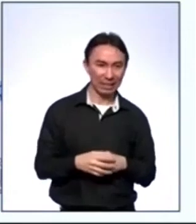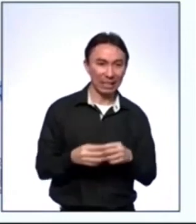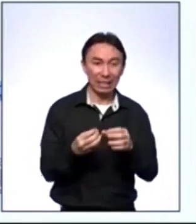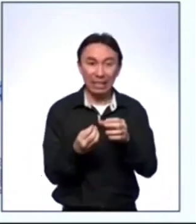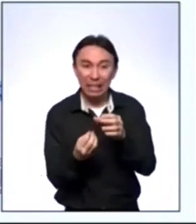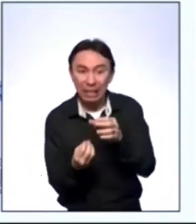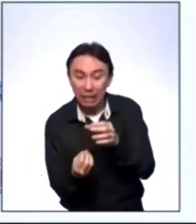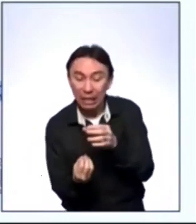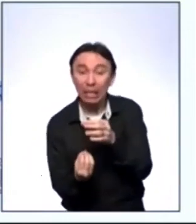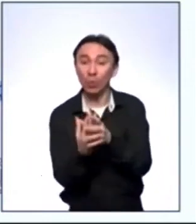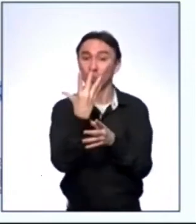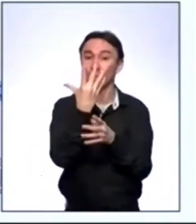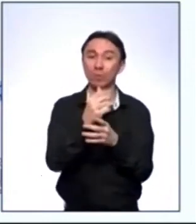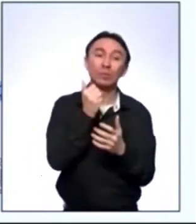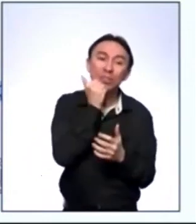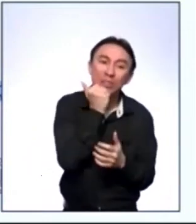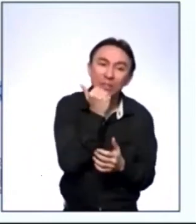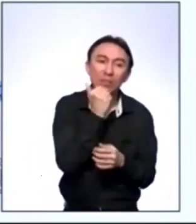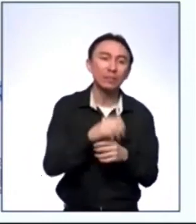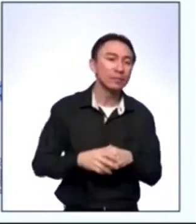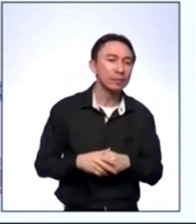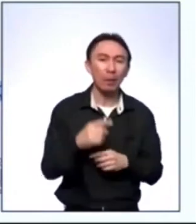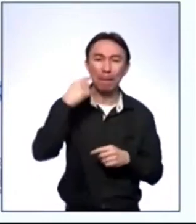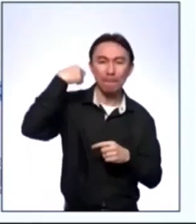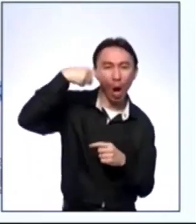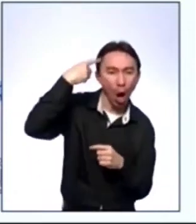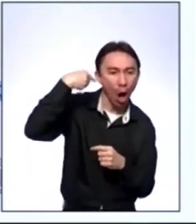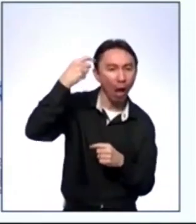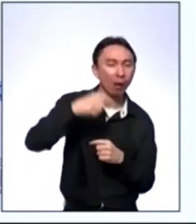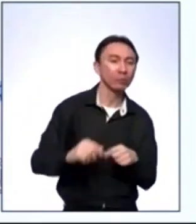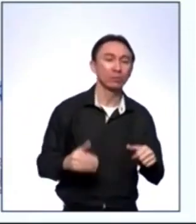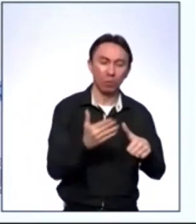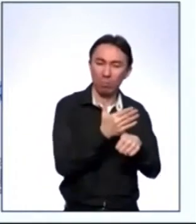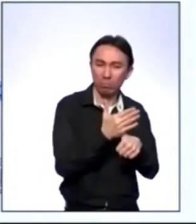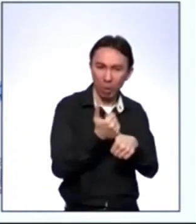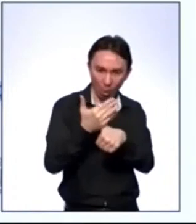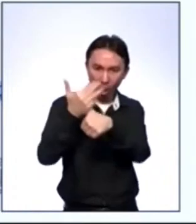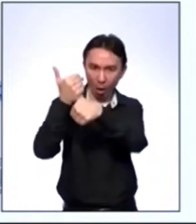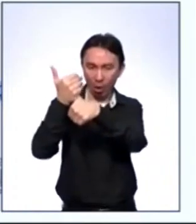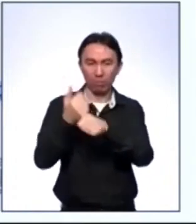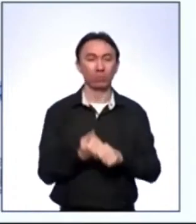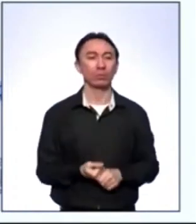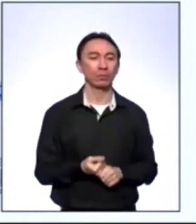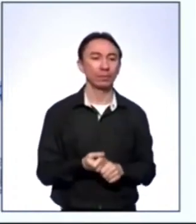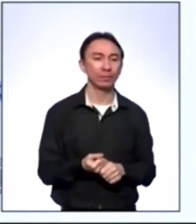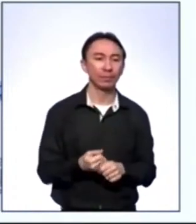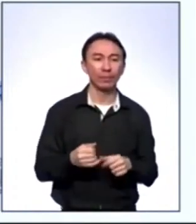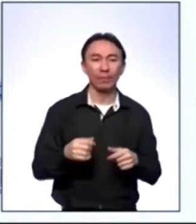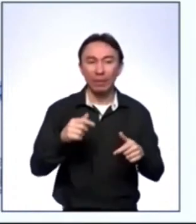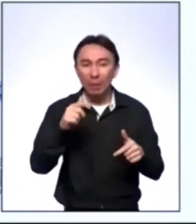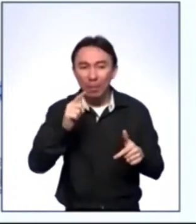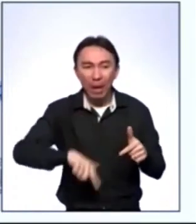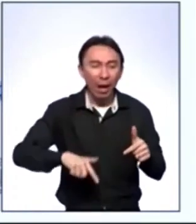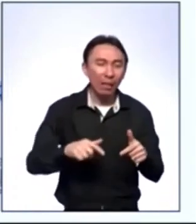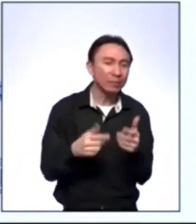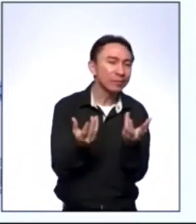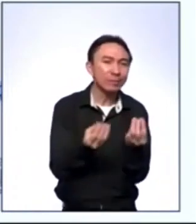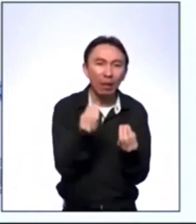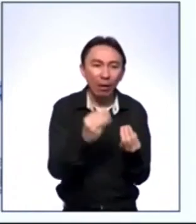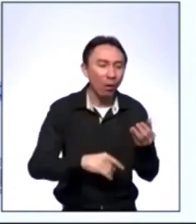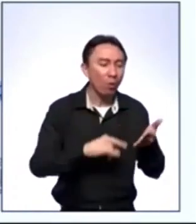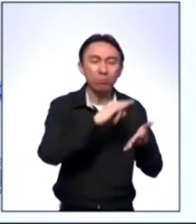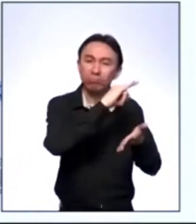criações científicas, artísticas e tecnológicas, as obras, objetos,